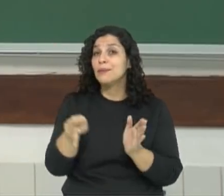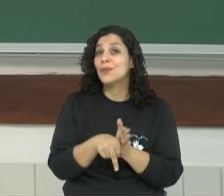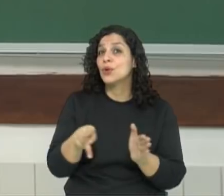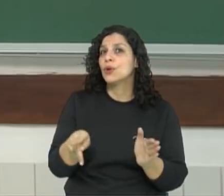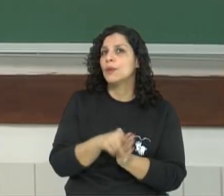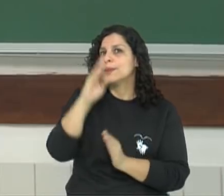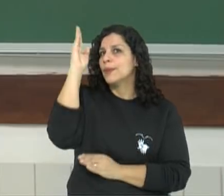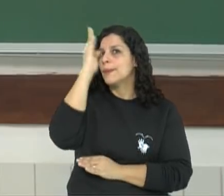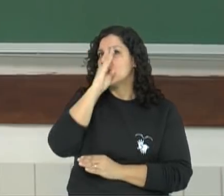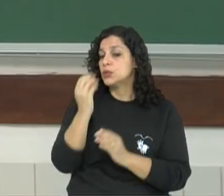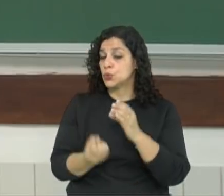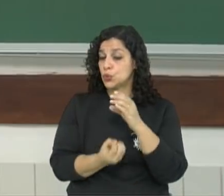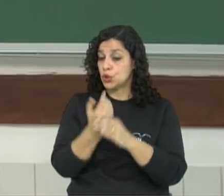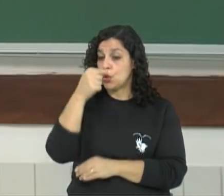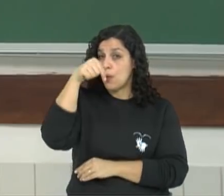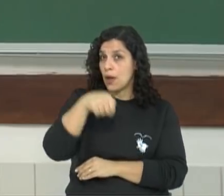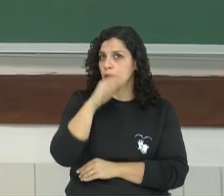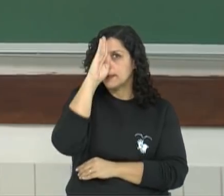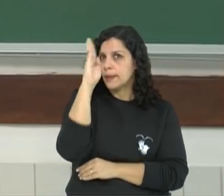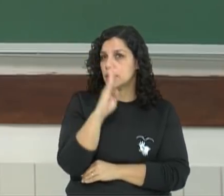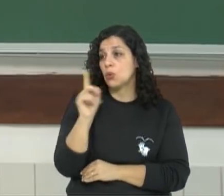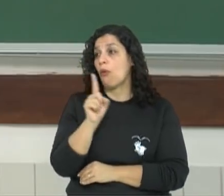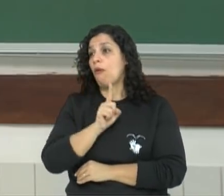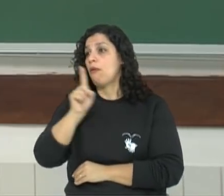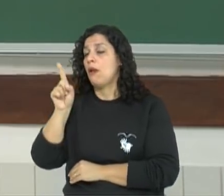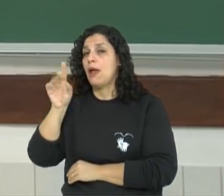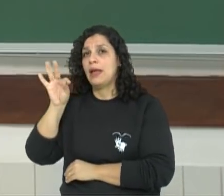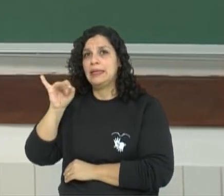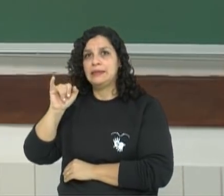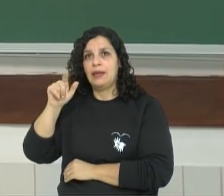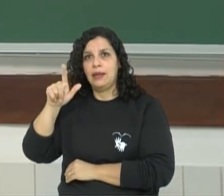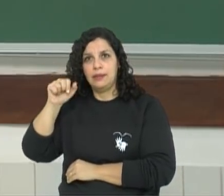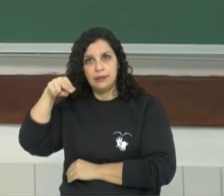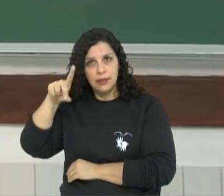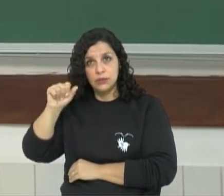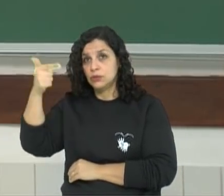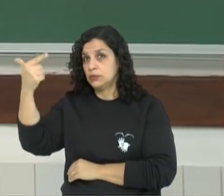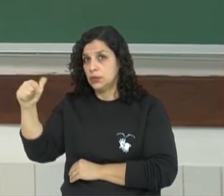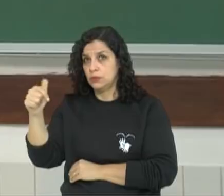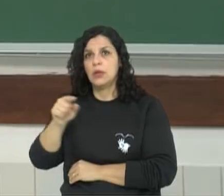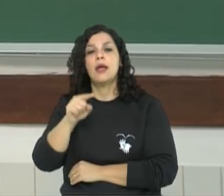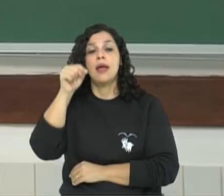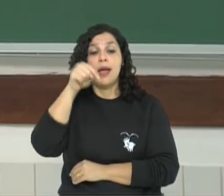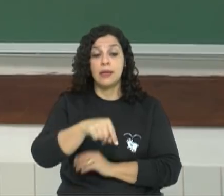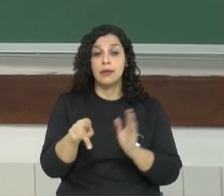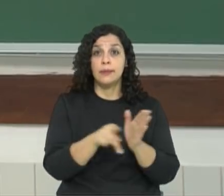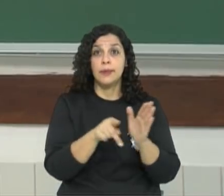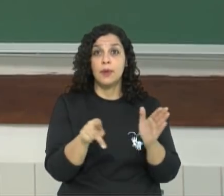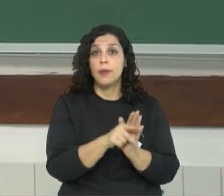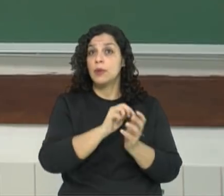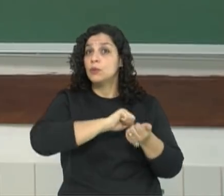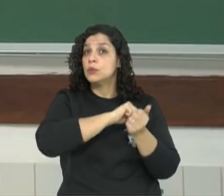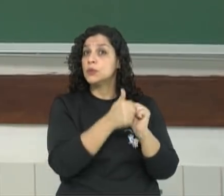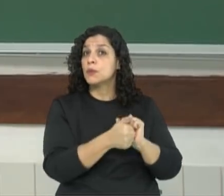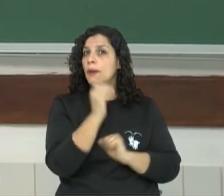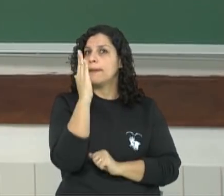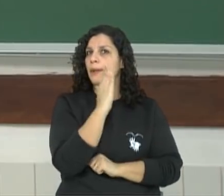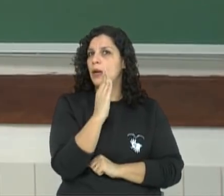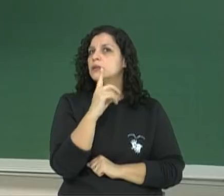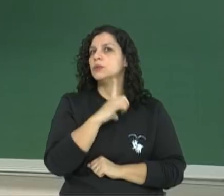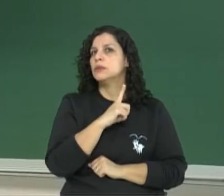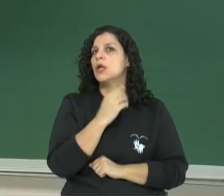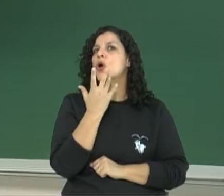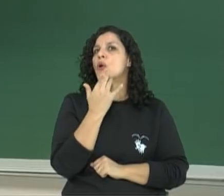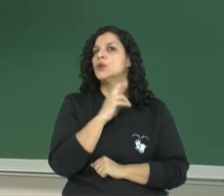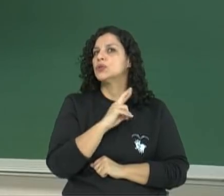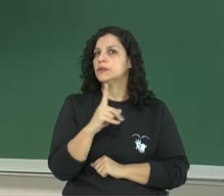universal, internacional, nem foi criada lá na Tailândia. Tá? Ela foi criada aqui no Brasil para os lutadores brasileiros. Tá?